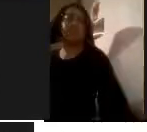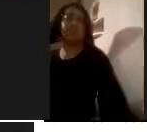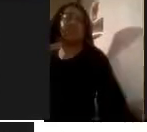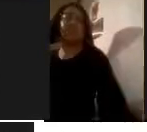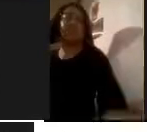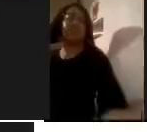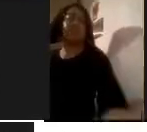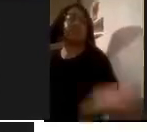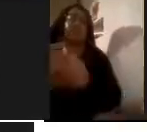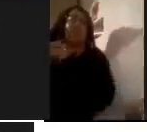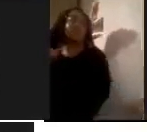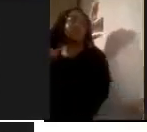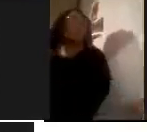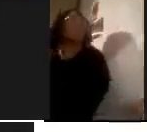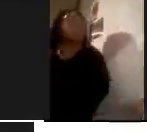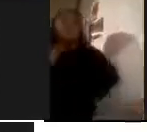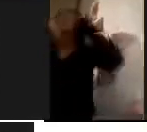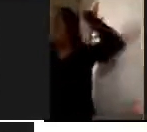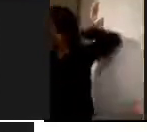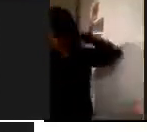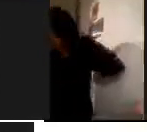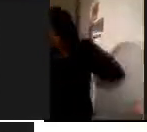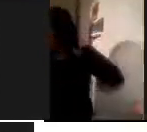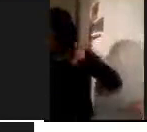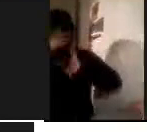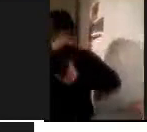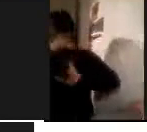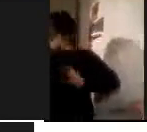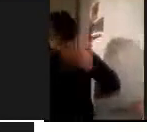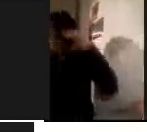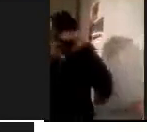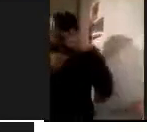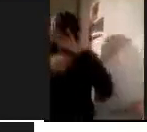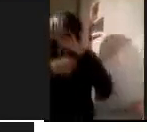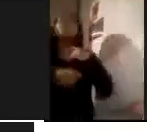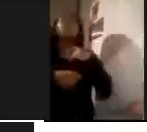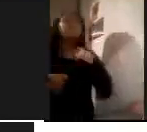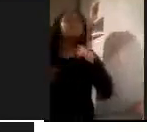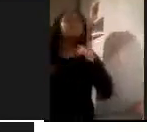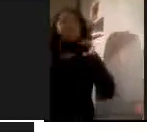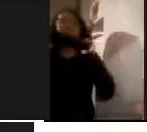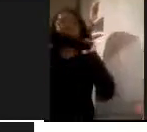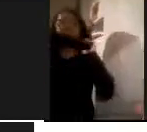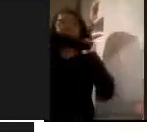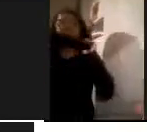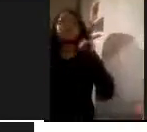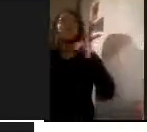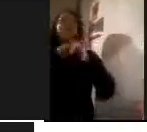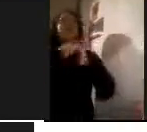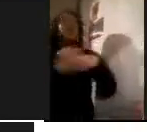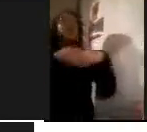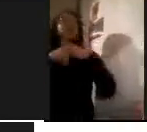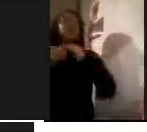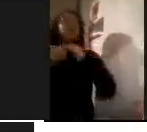Simples. Chora. Chora. Chora. Simples, chora. E o que precisa para o bebê a